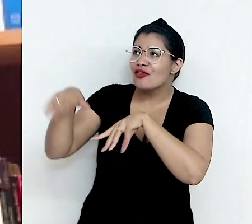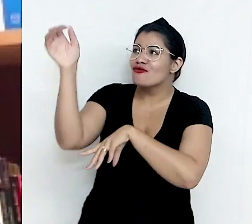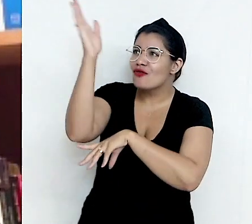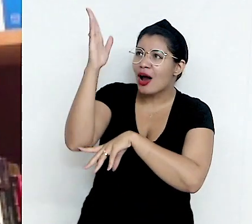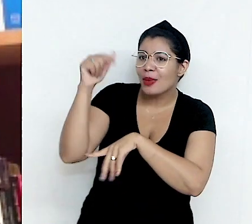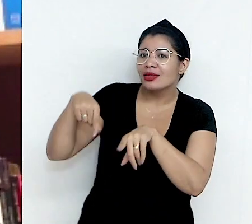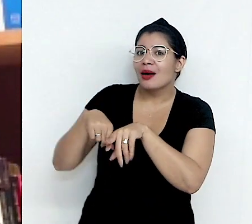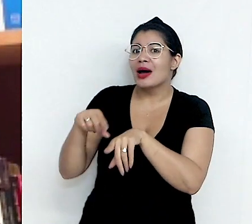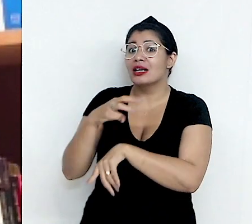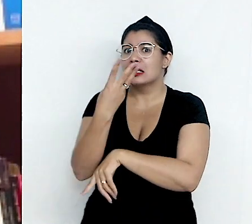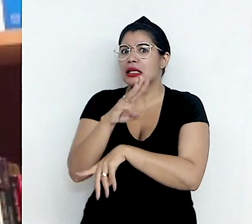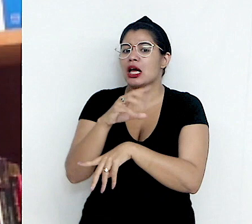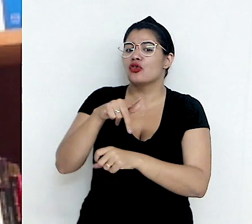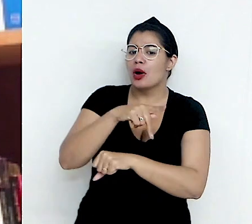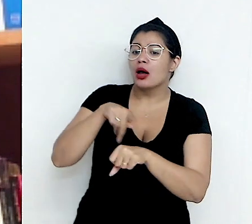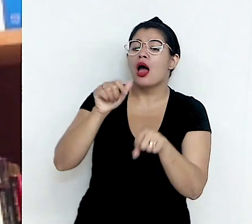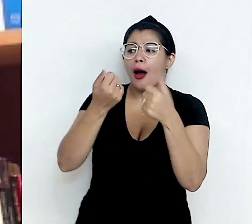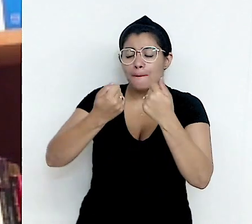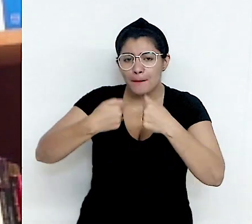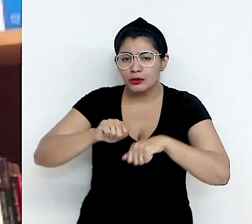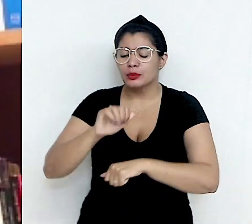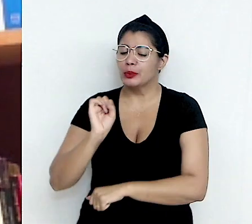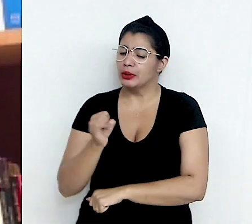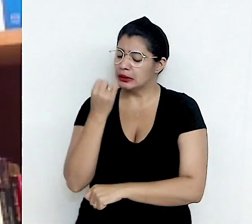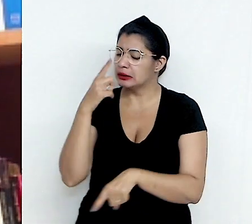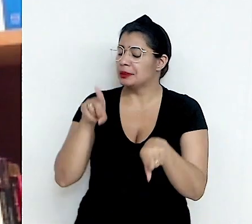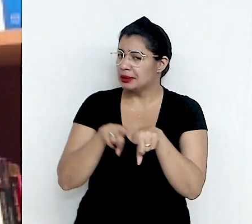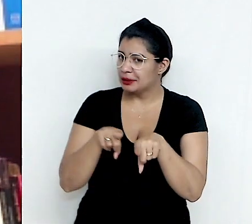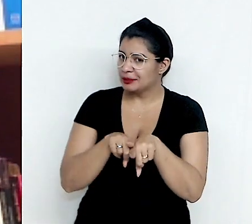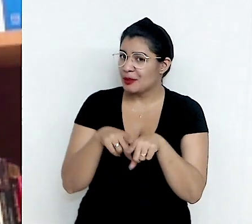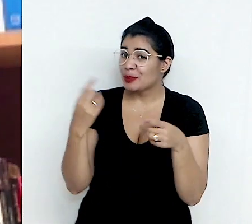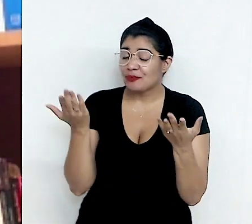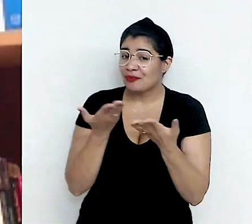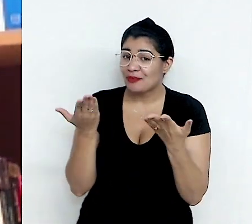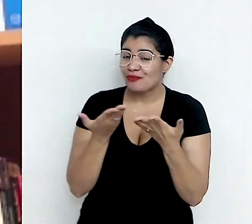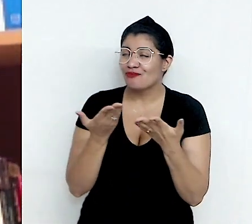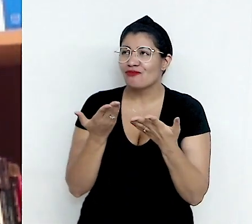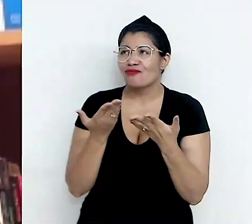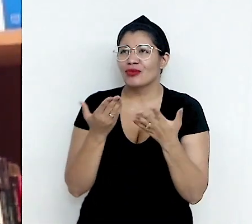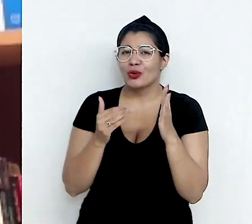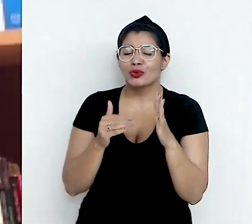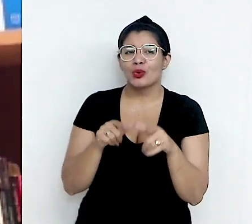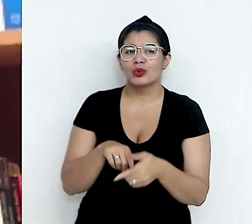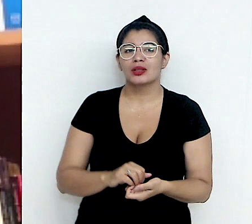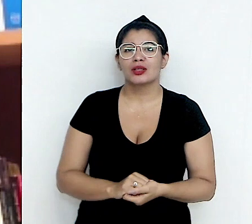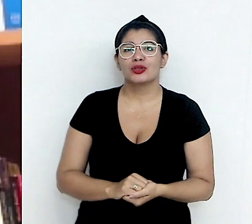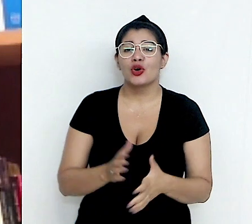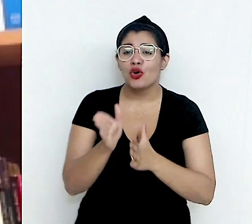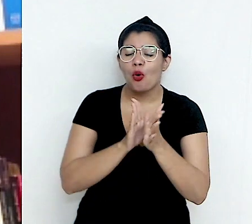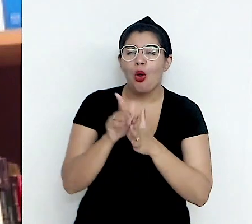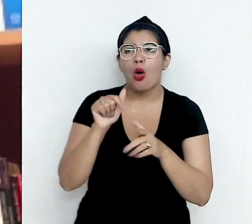para o Japão e para terceiros países Isso parece importante também é hoje nós temos a produção pela Toyota